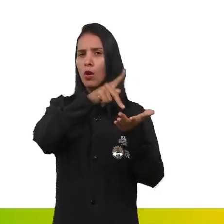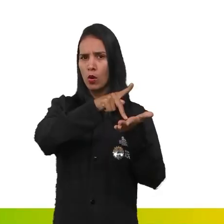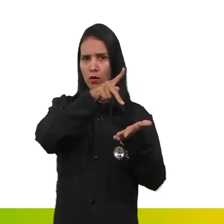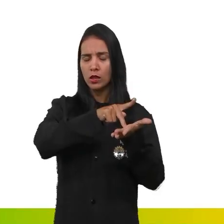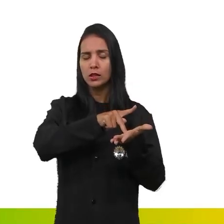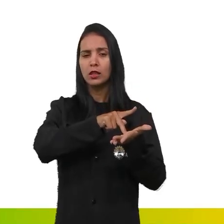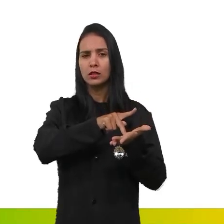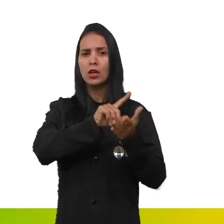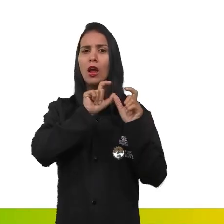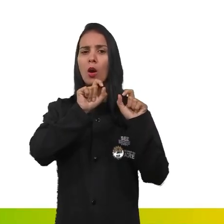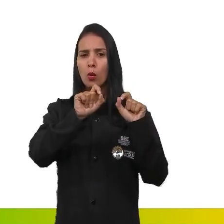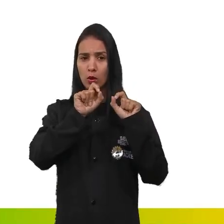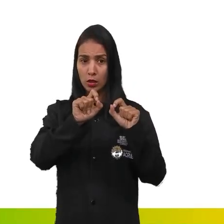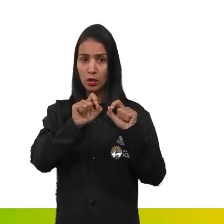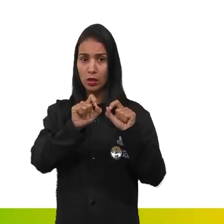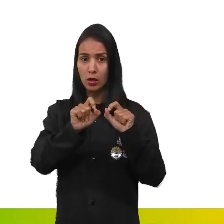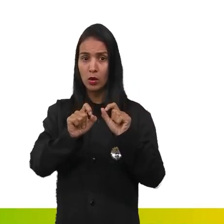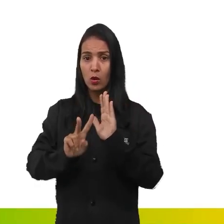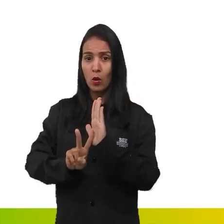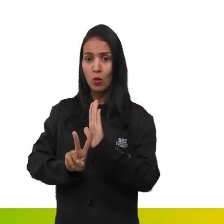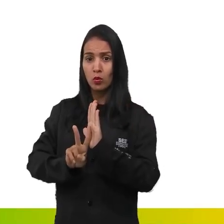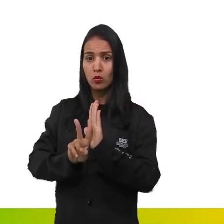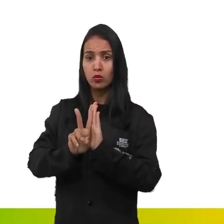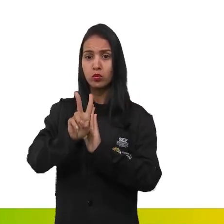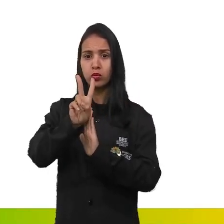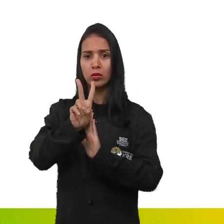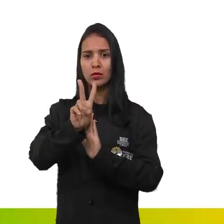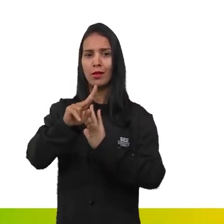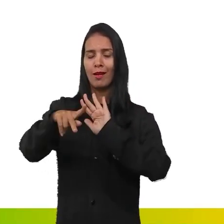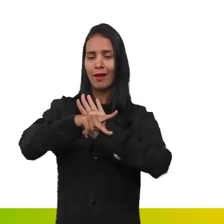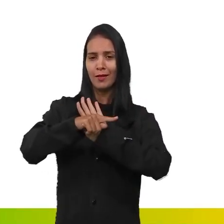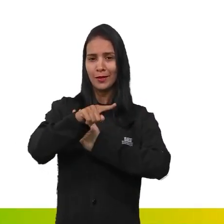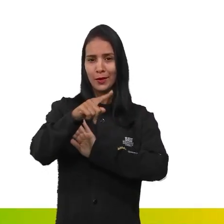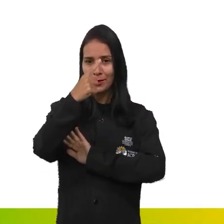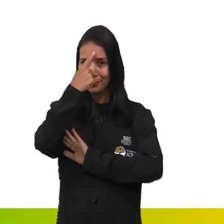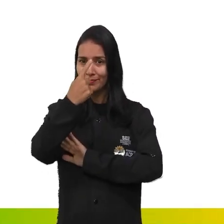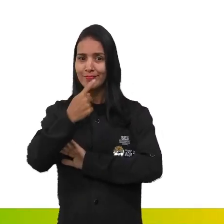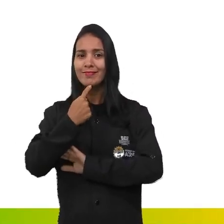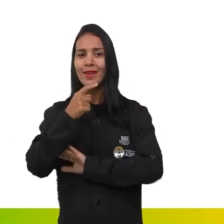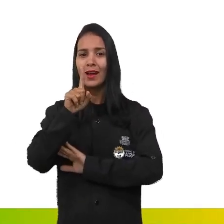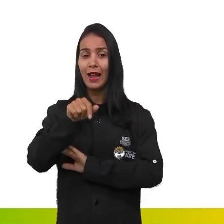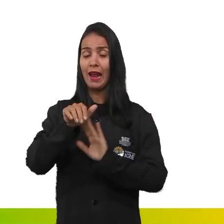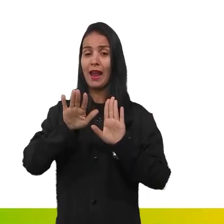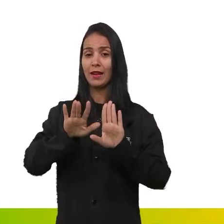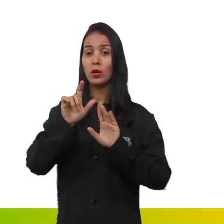que o volume de um paralelepípedo vai ser dado da seguinte maneira.